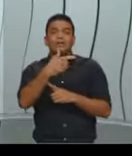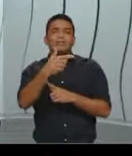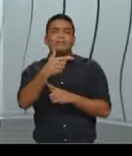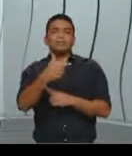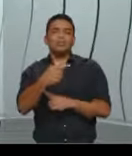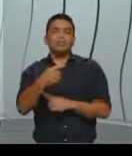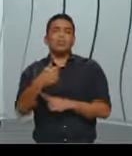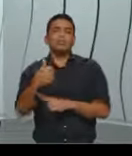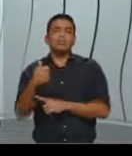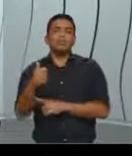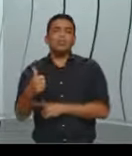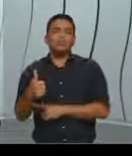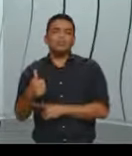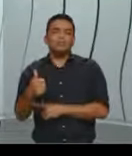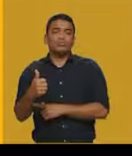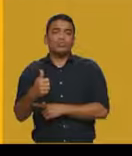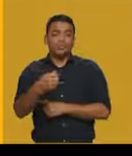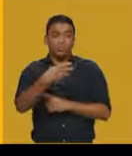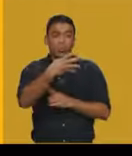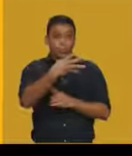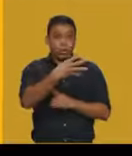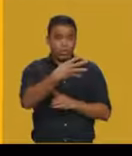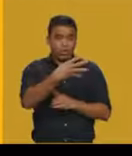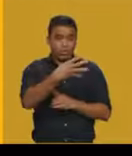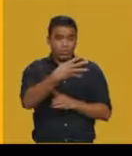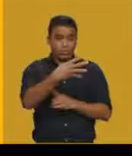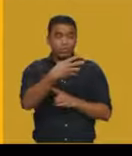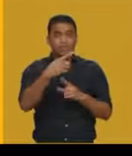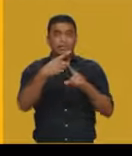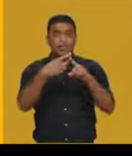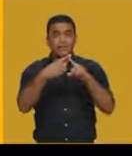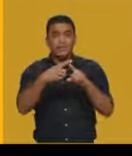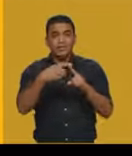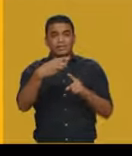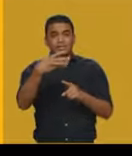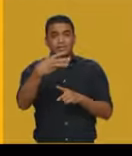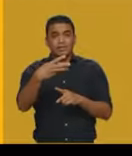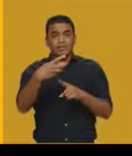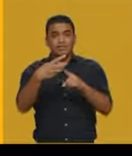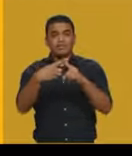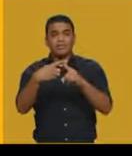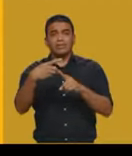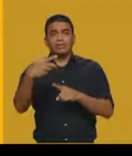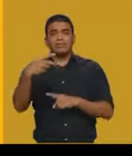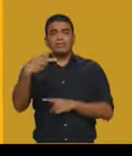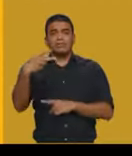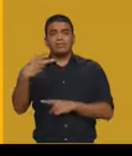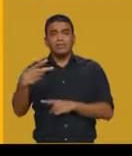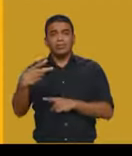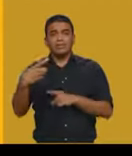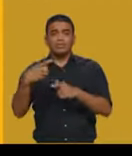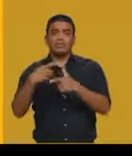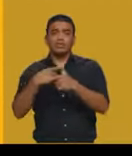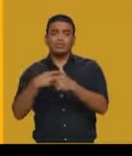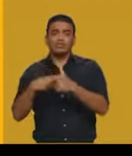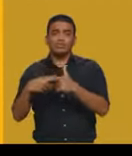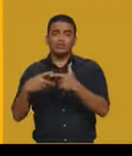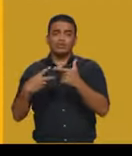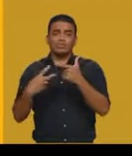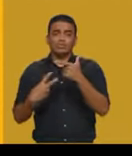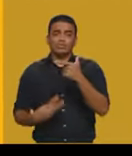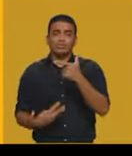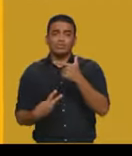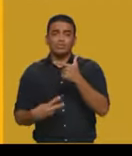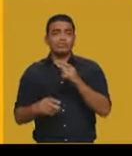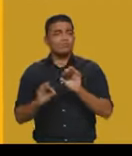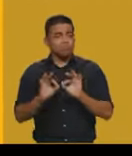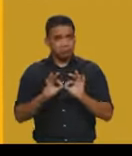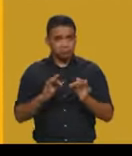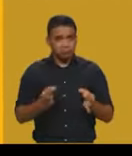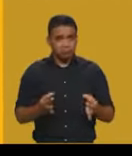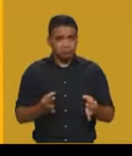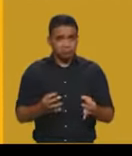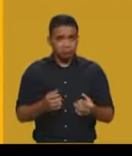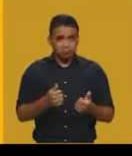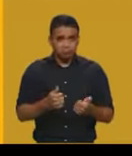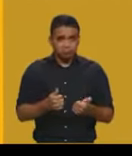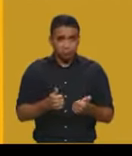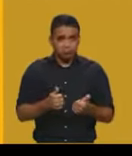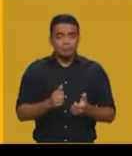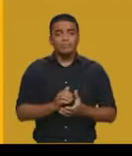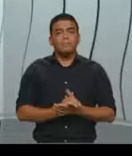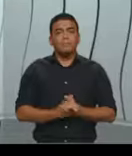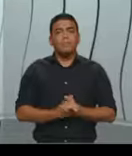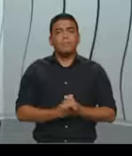O 4 eu vou levar até o 2. 4 vezes 3 vezes 2, dividido por 2. Simples, não é?